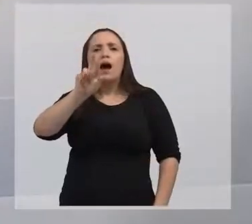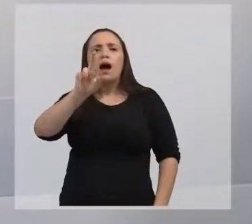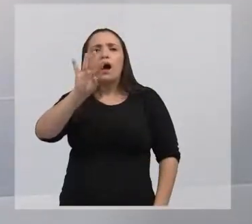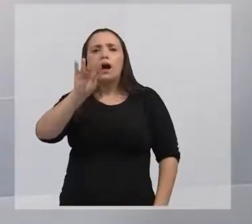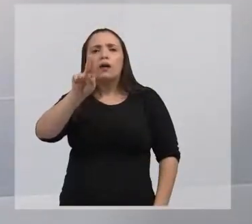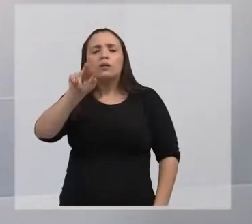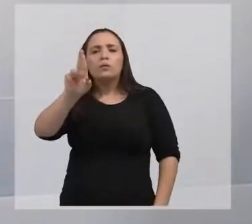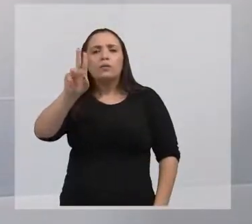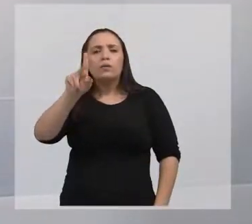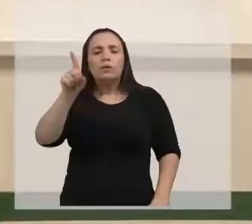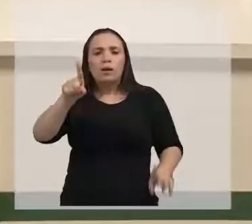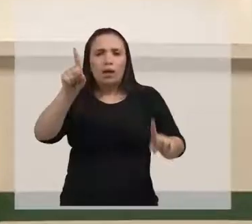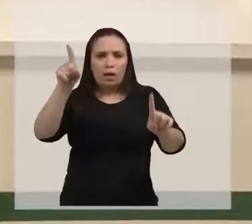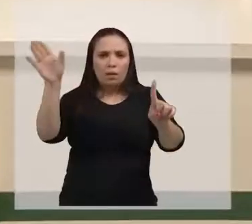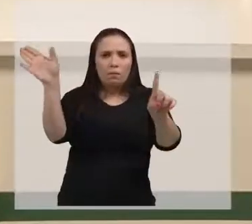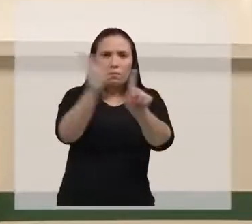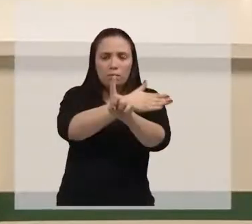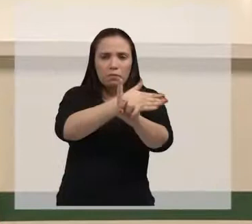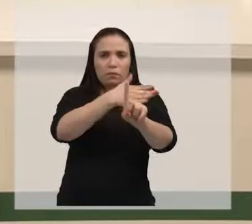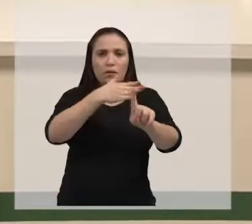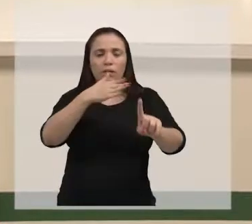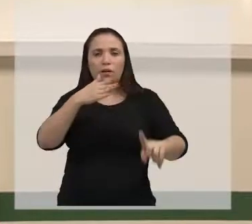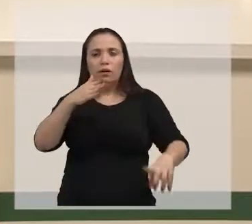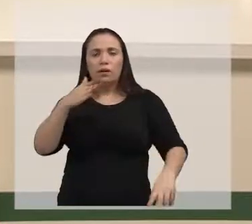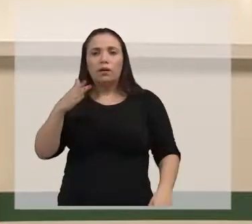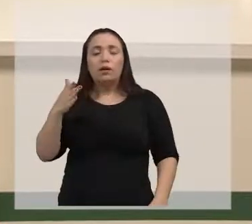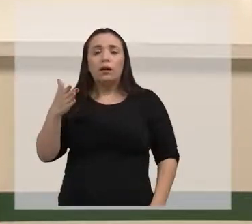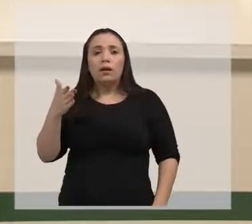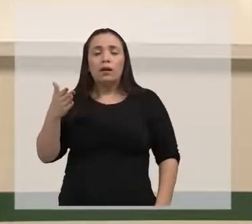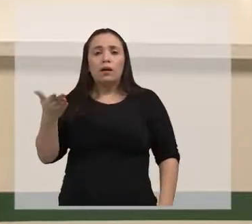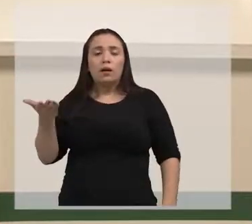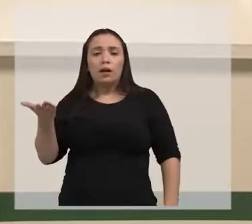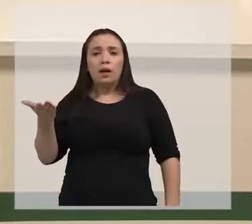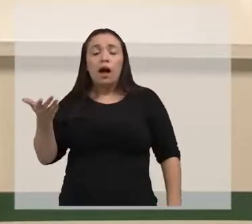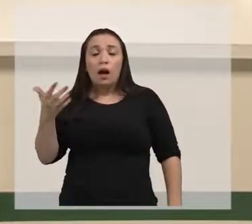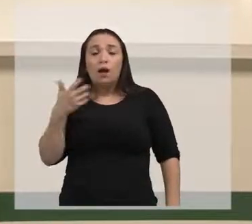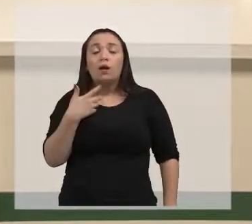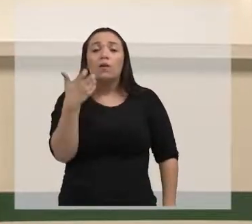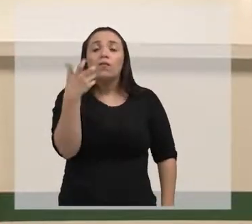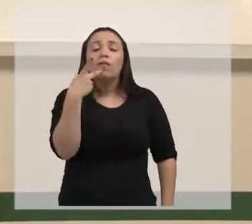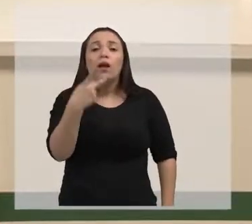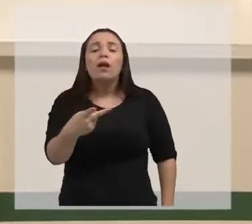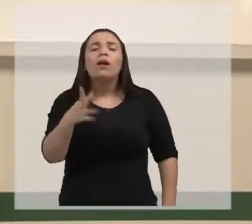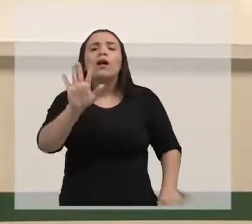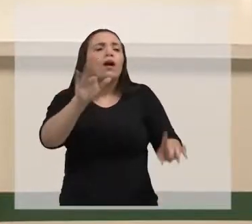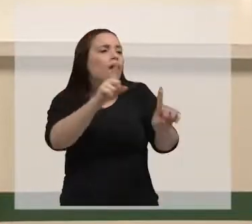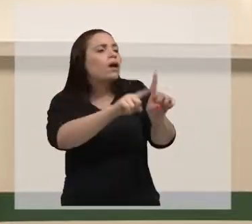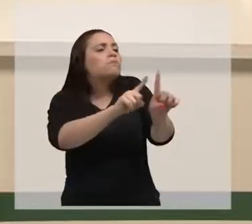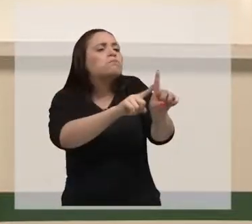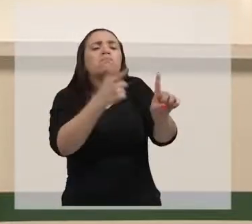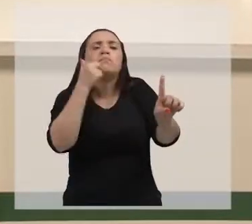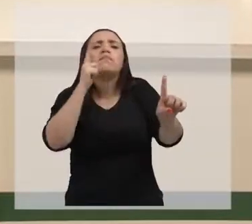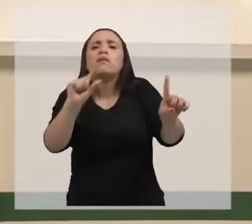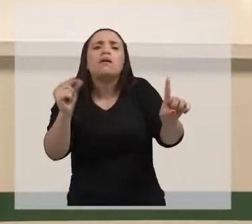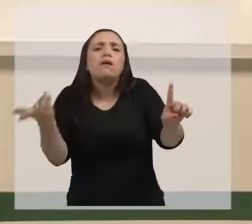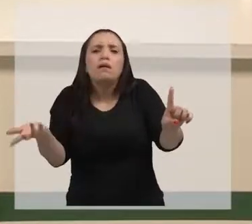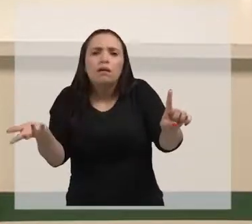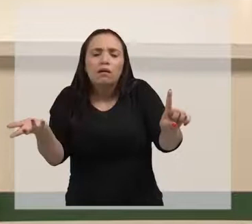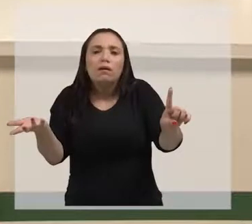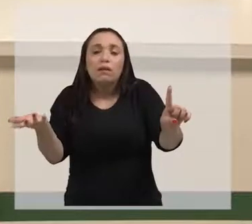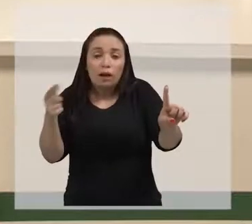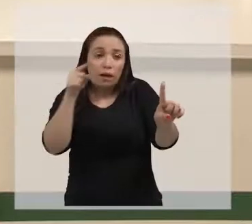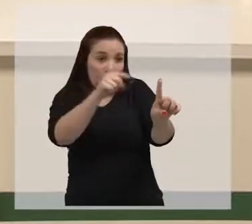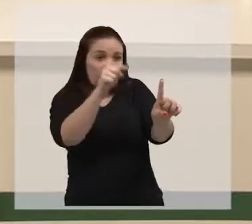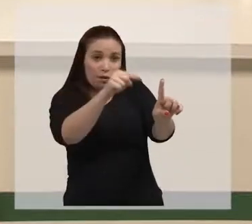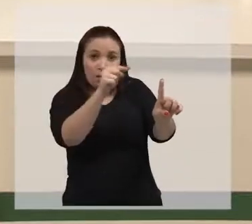Tudo bem. Do mamãe o quê? Mamãe falei. Mas deixa eu só... Ou seja, eu estou querendo dizer, quem é esse cara? Esse cara, só que o Luiz está